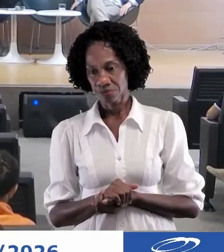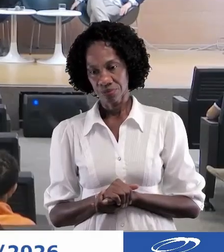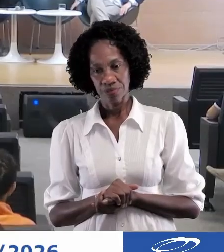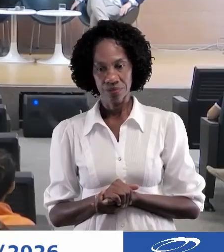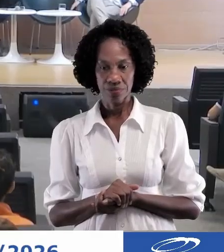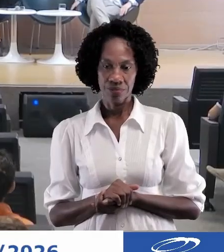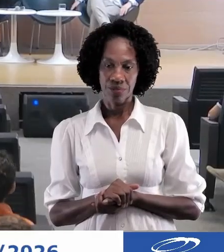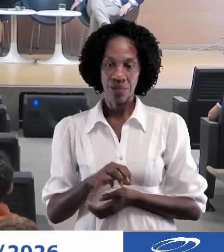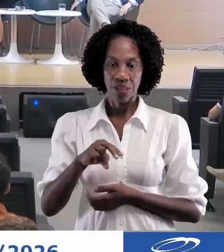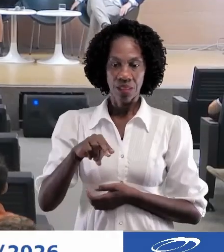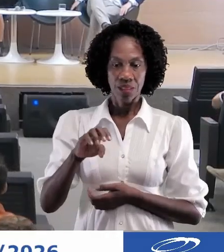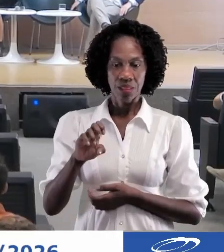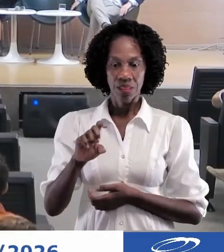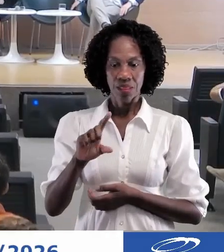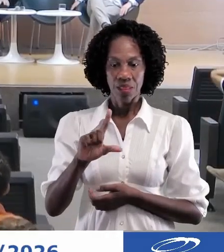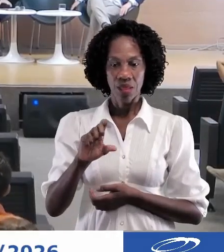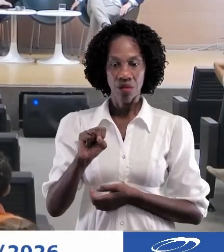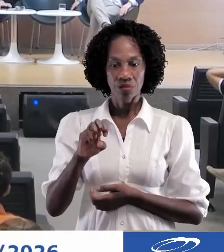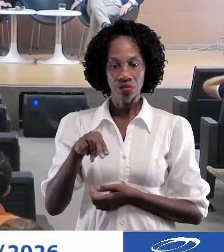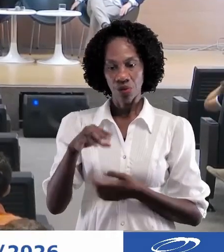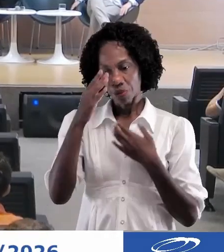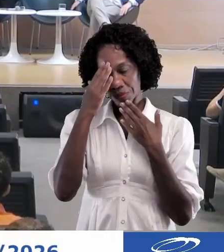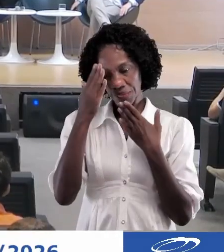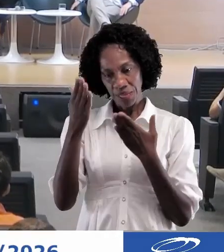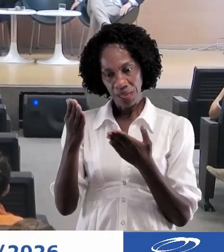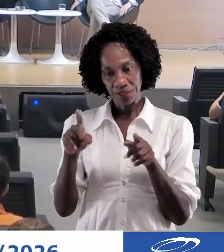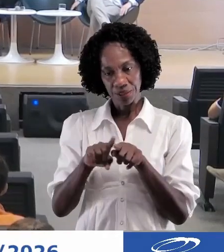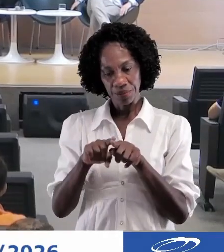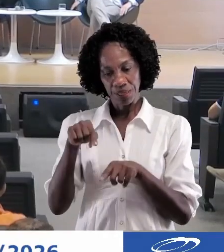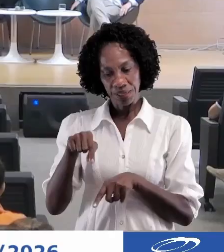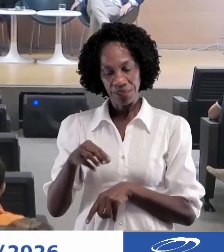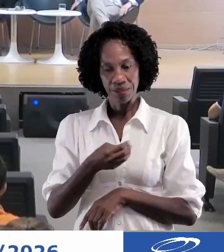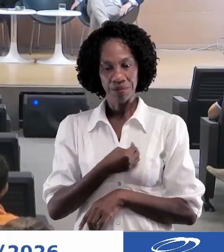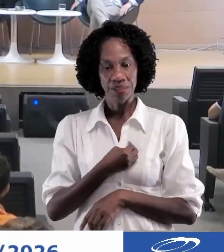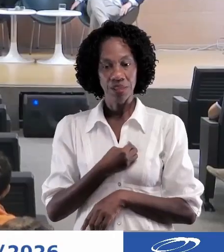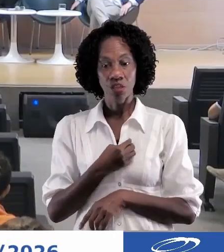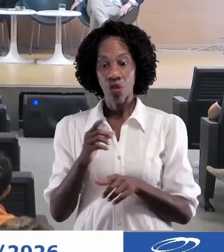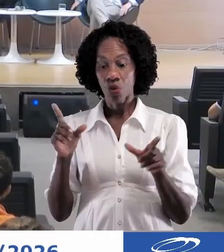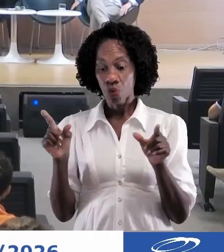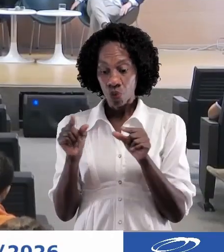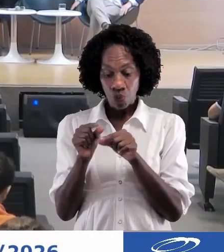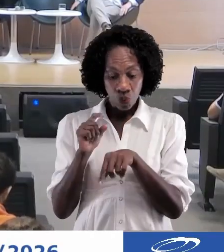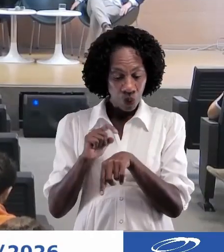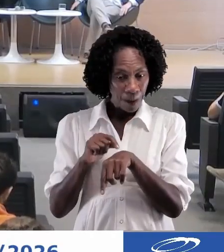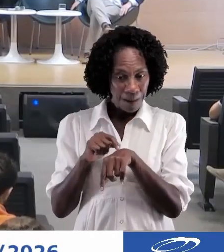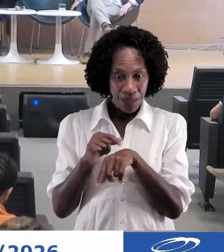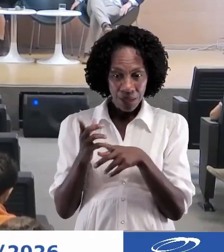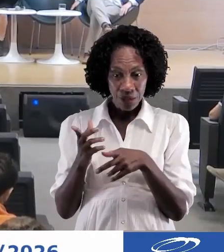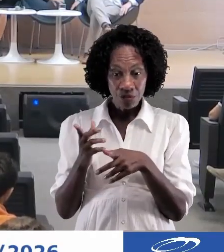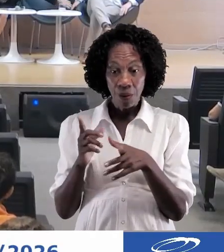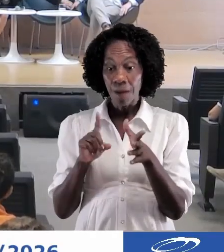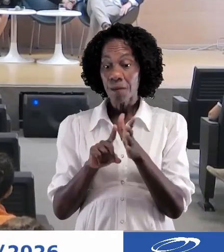Nelson, obrigado por estar aqui também. Bom, gente, nós temos um tempo curto para fazer a discussão. Gostaria de perguntar inicialmente na plateia.